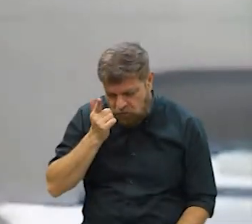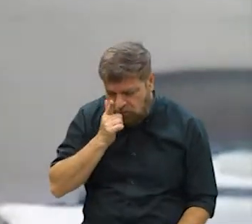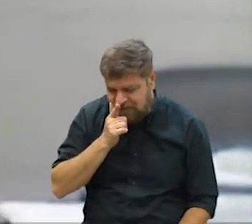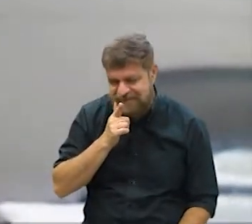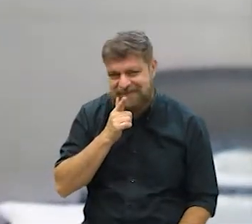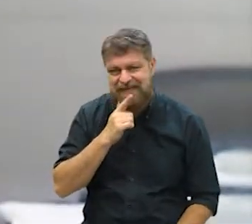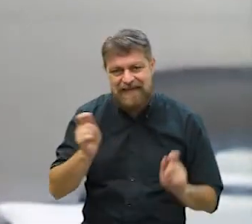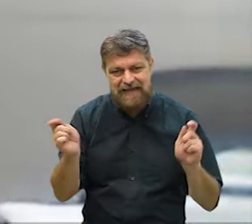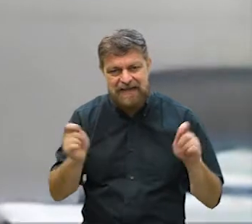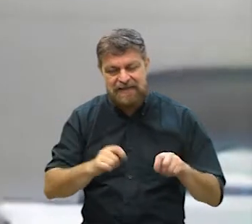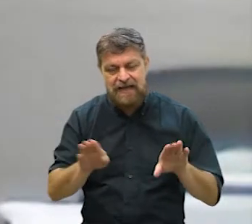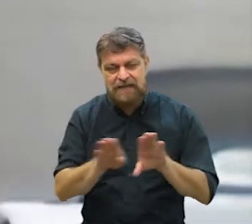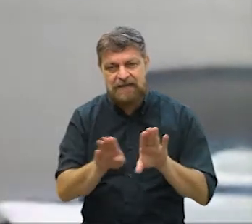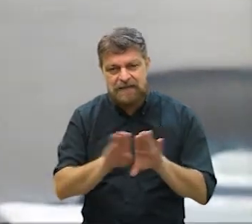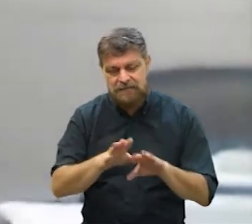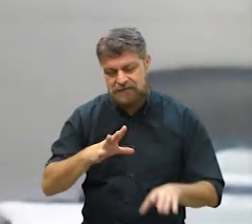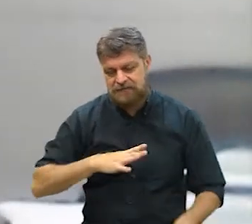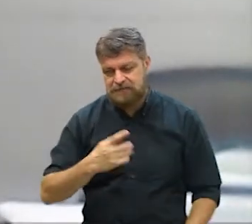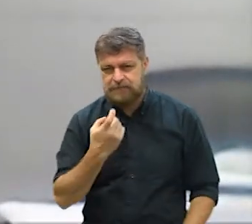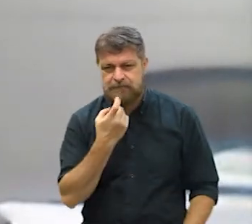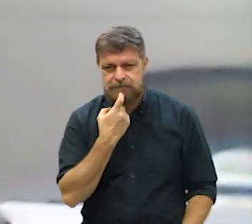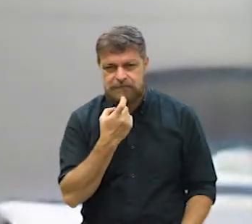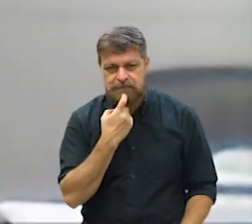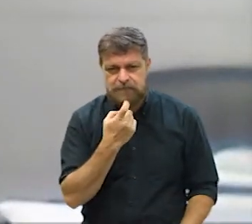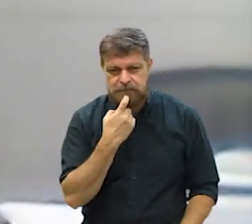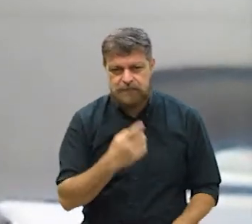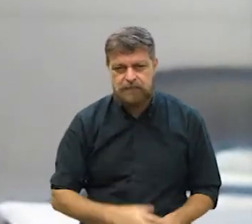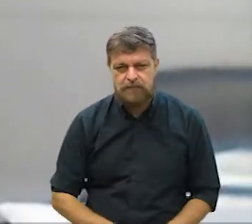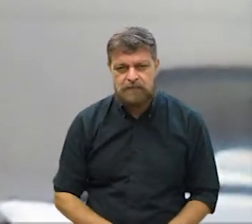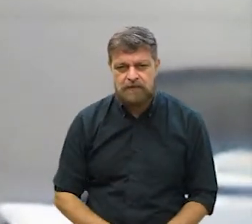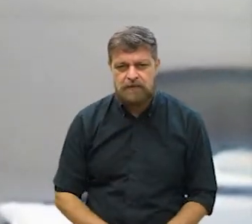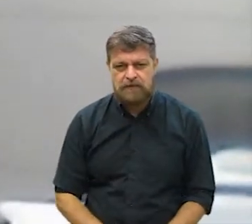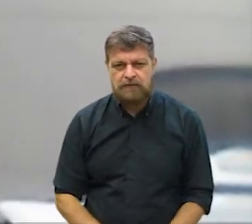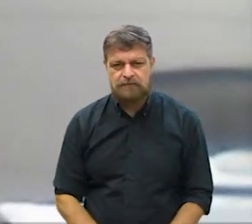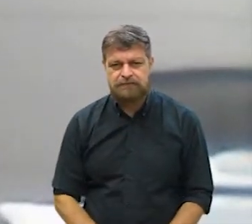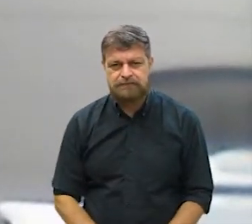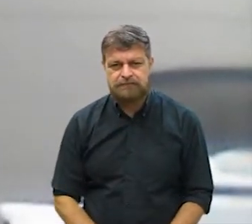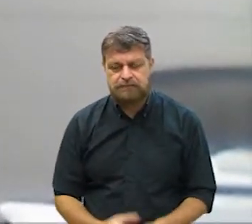pode, também no município,